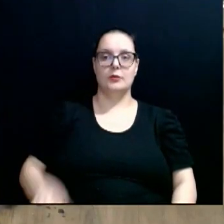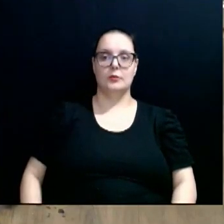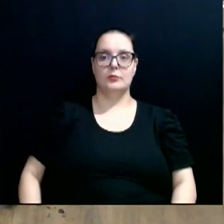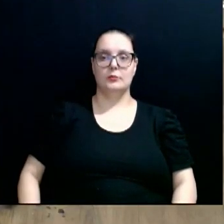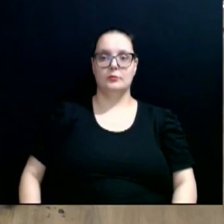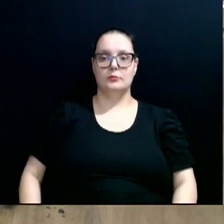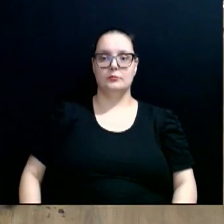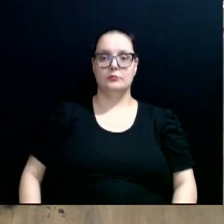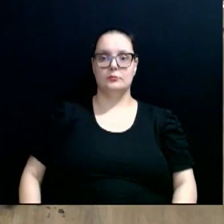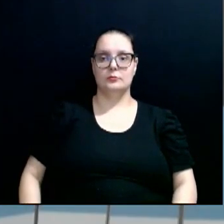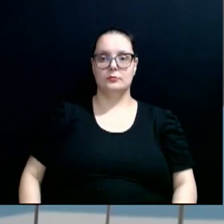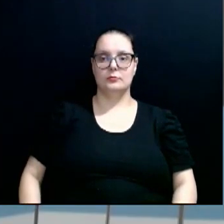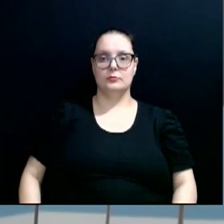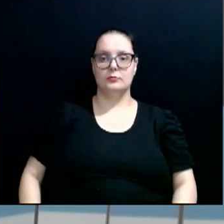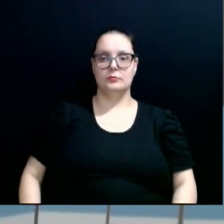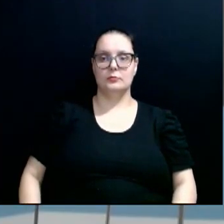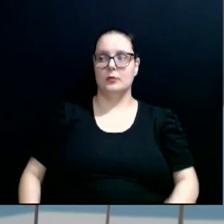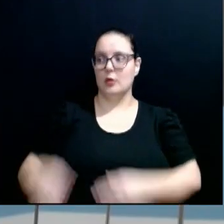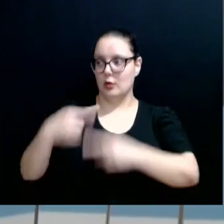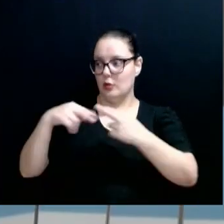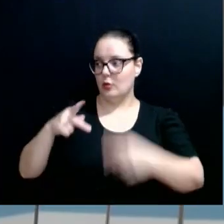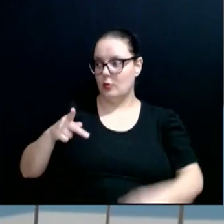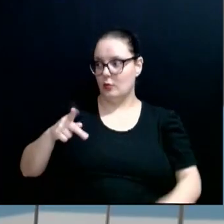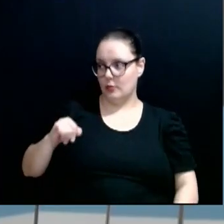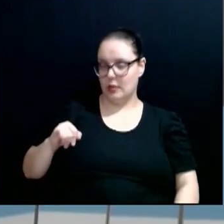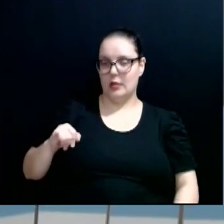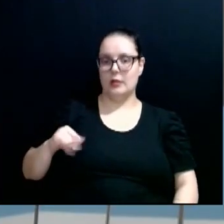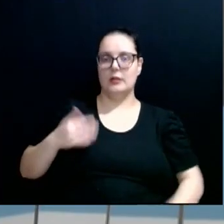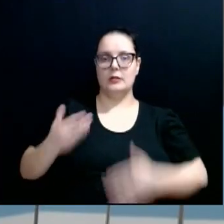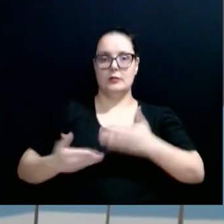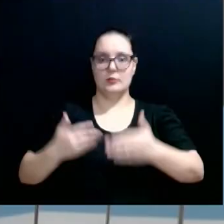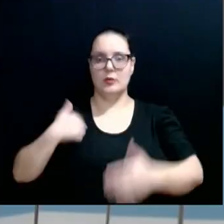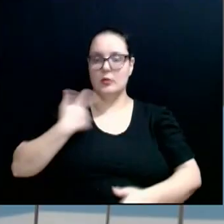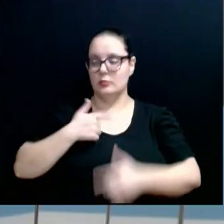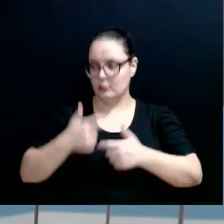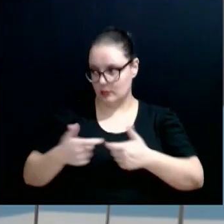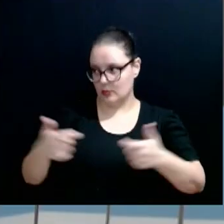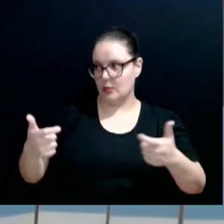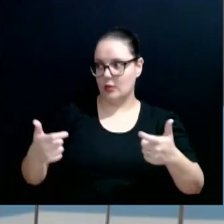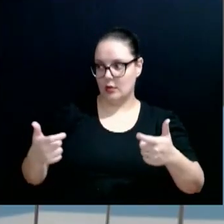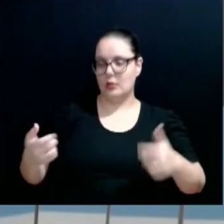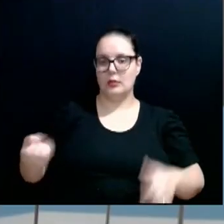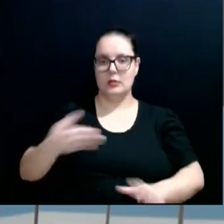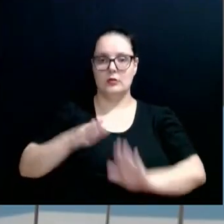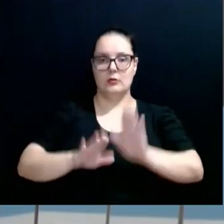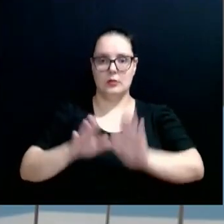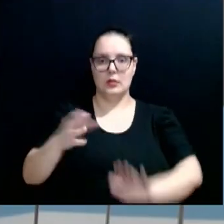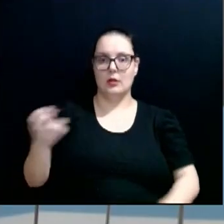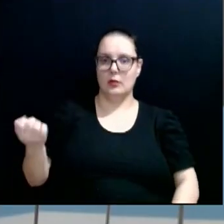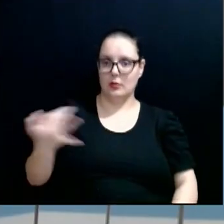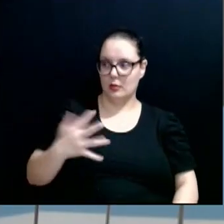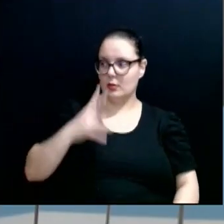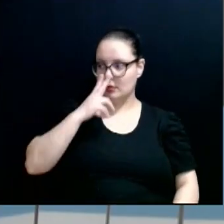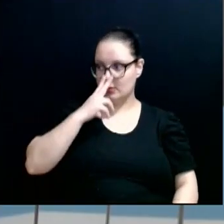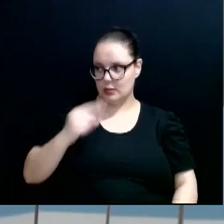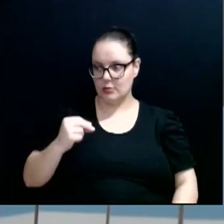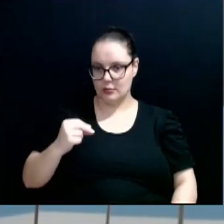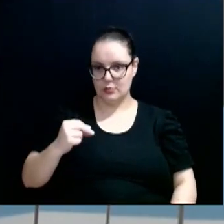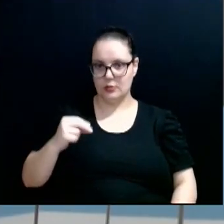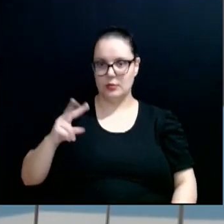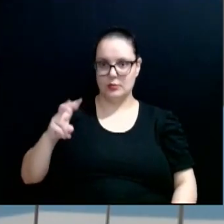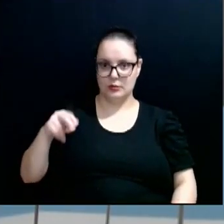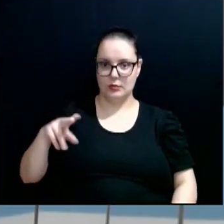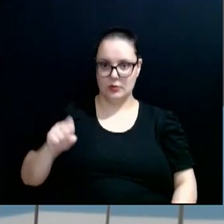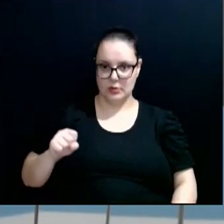Com relação ao PAI Serviço, nós ampliamos, né, nessa nova licitação a quantidade de vans, de 50